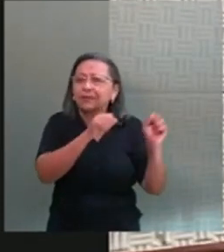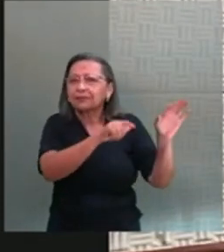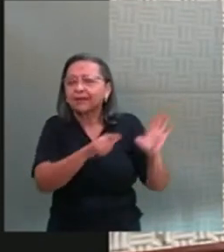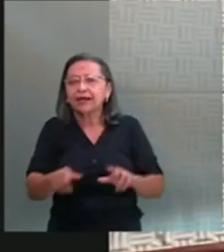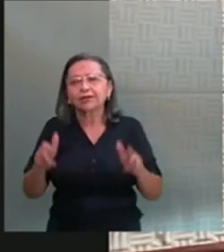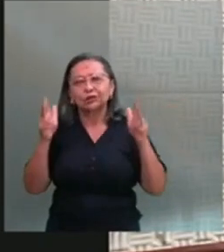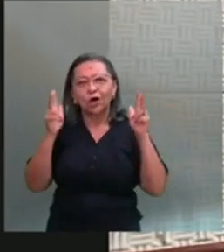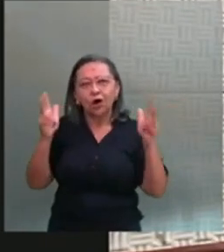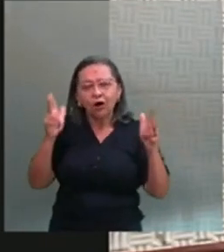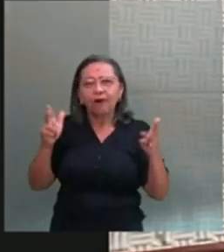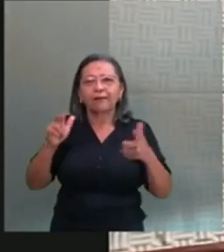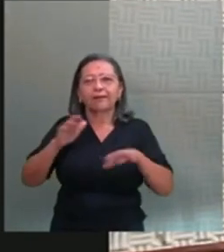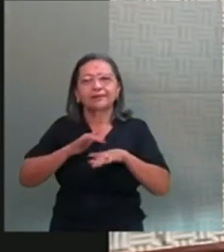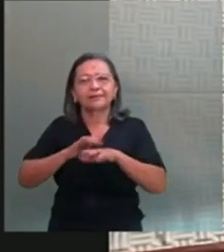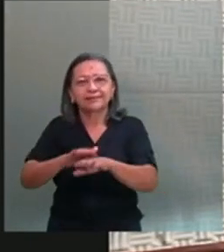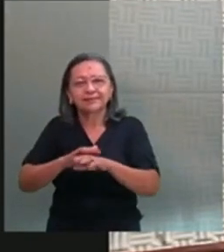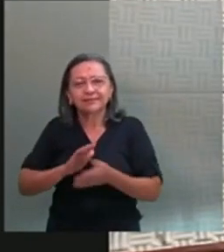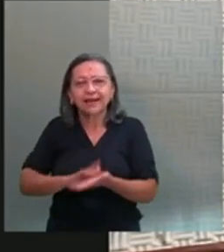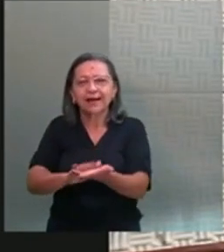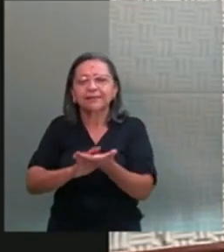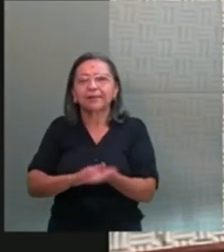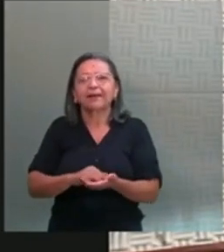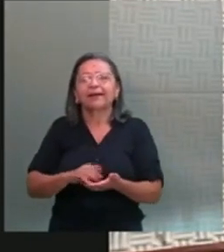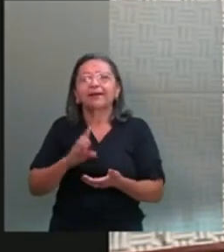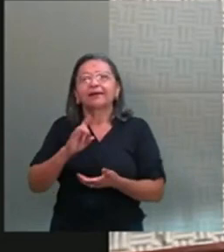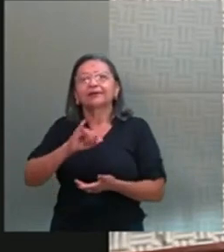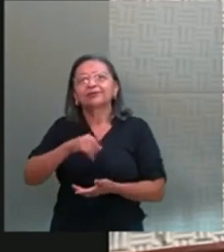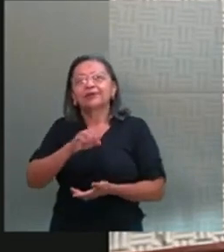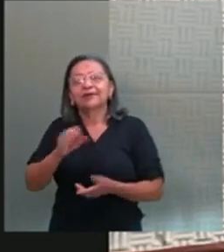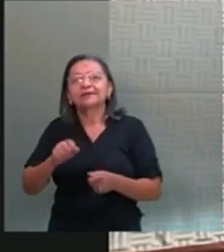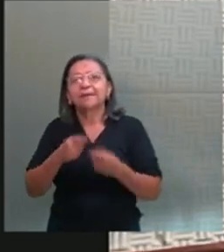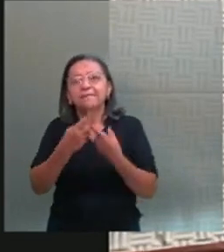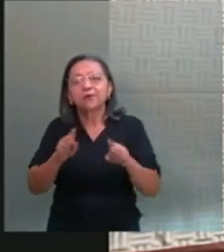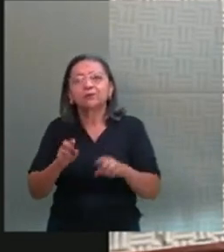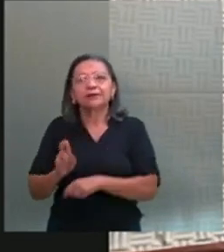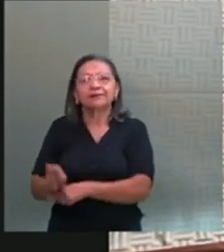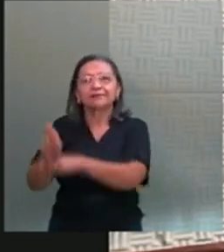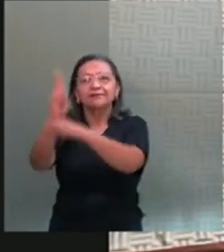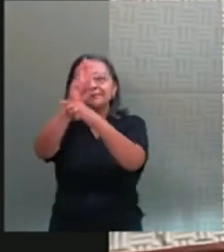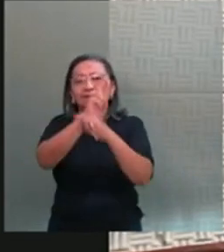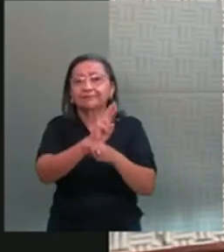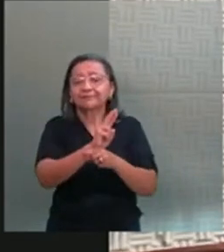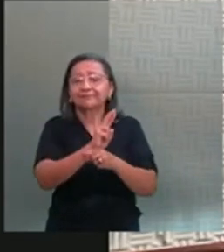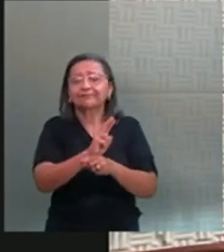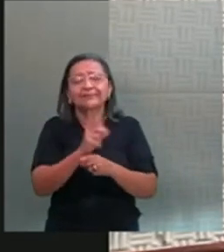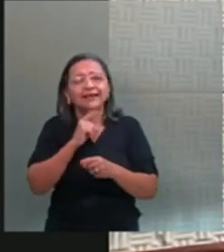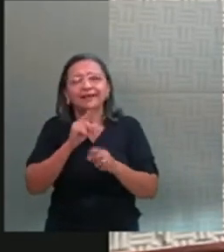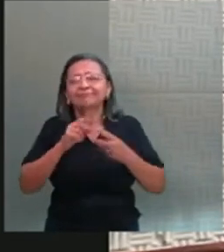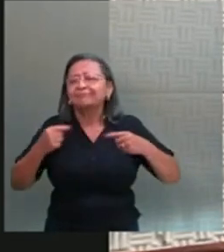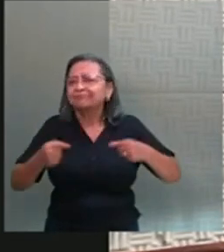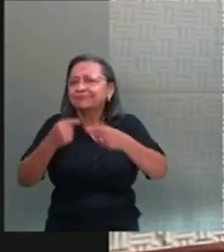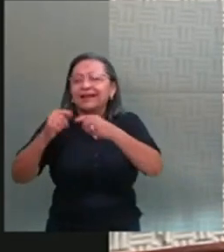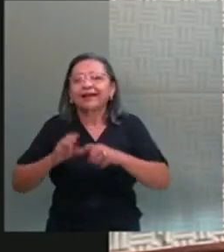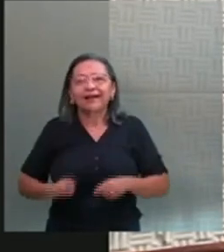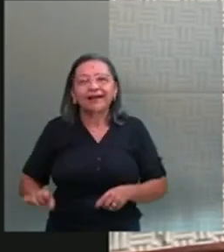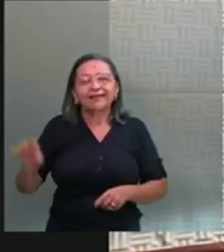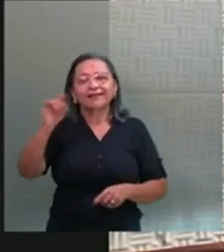rock, de samba, de jazz, de música regional, músicas que abrangem cada cantinho desse país, a gente também toca aqui.